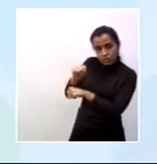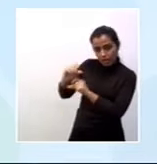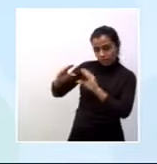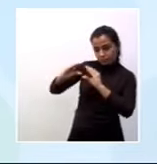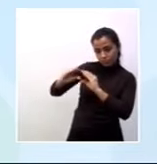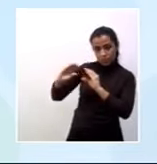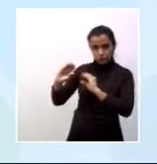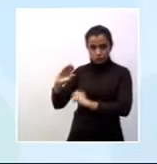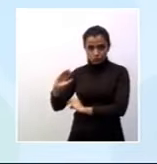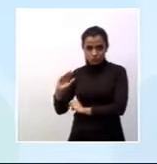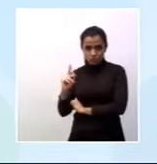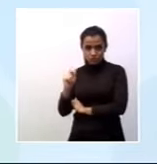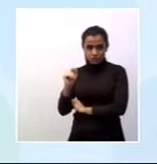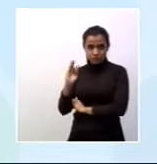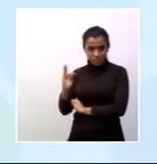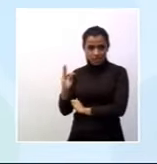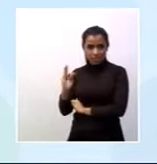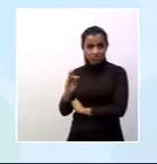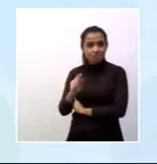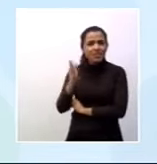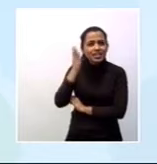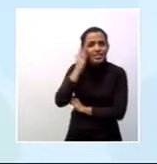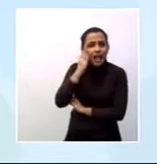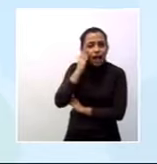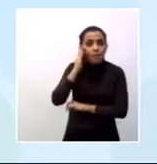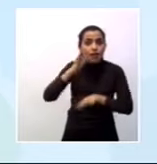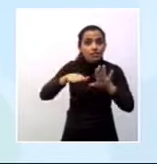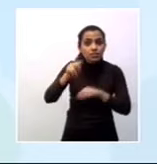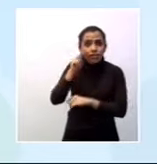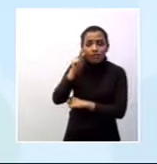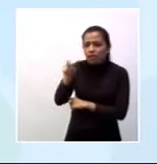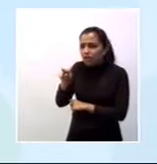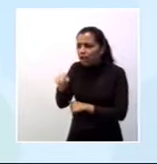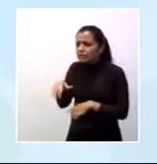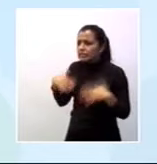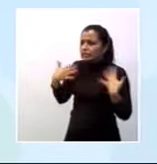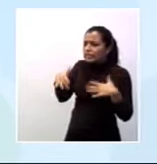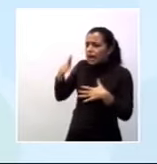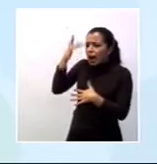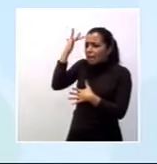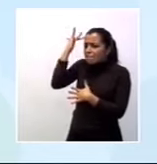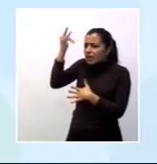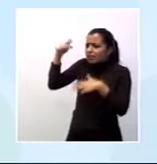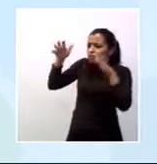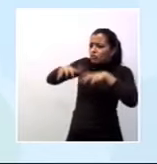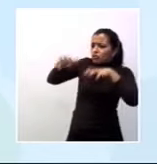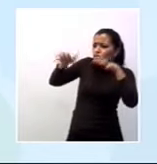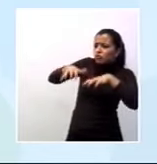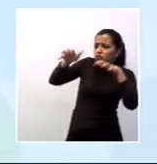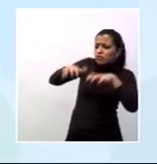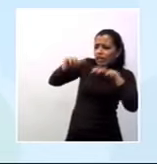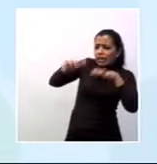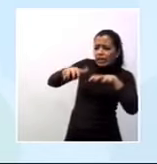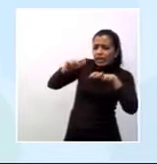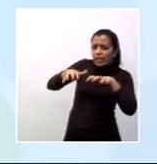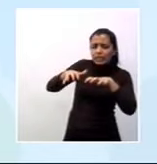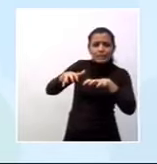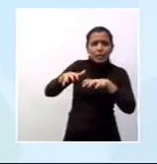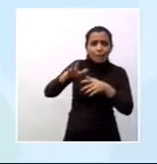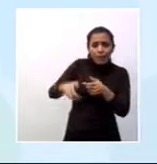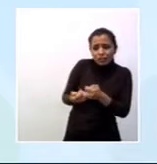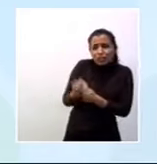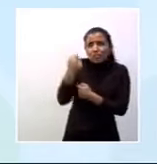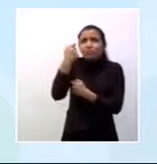que quando por exemplo você viu uma notícia falar em meu deus sei lá amanhã vai chover aí você fala ai meu deus mamãe vai chover pego o guarda-chuva